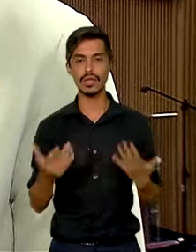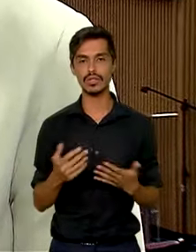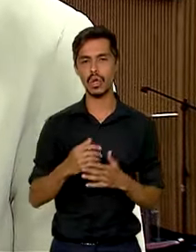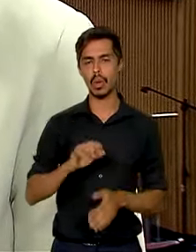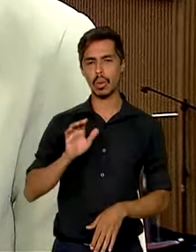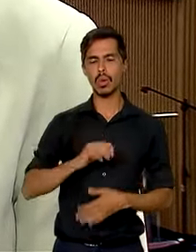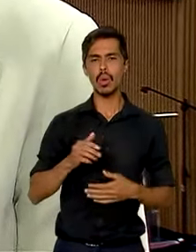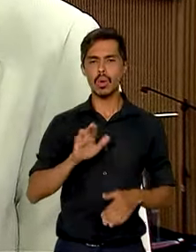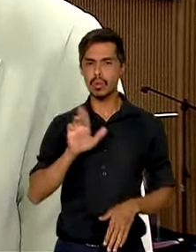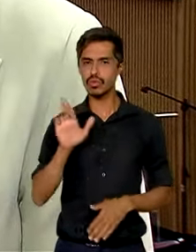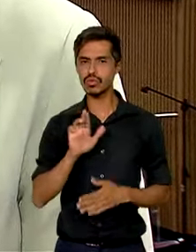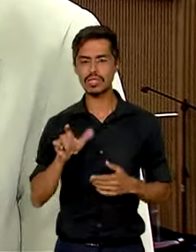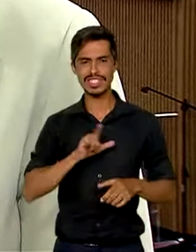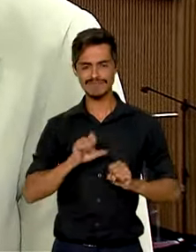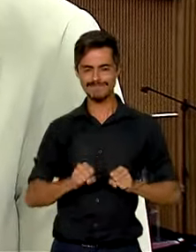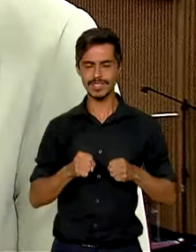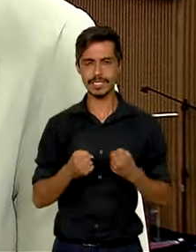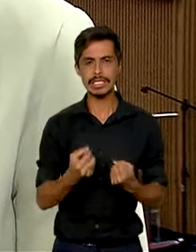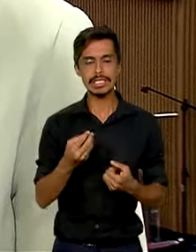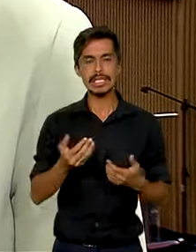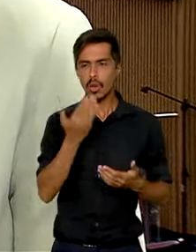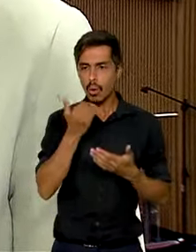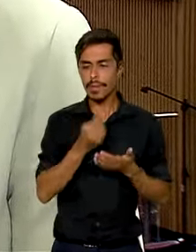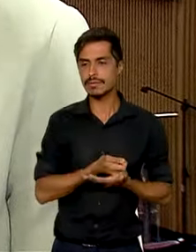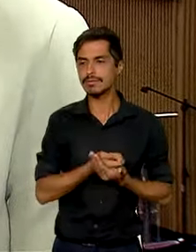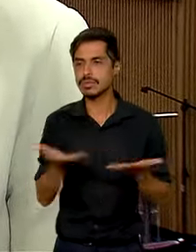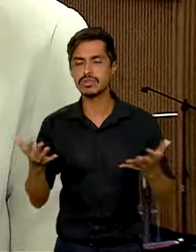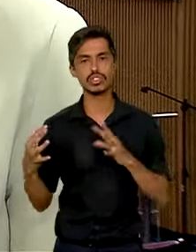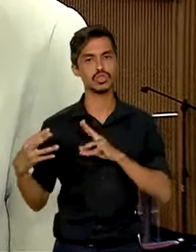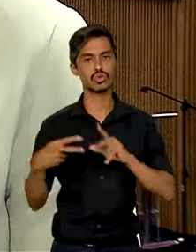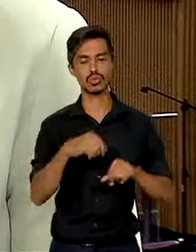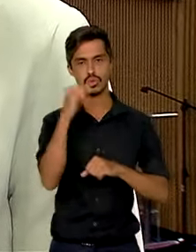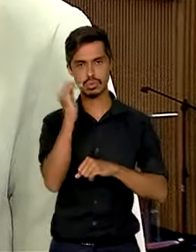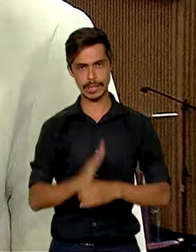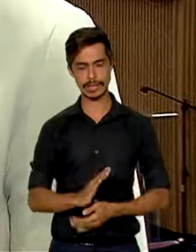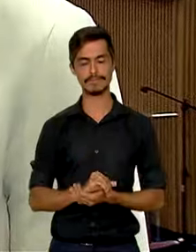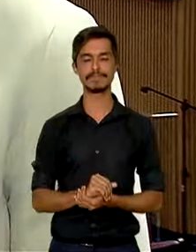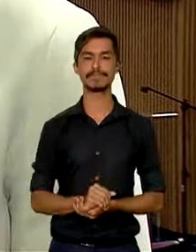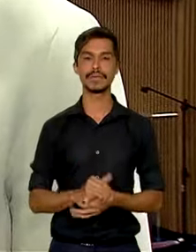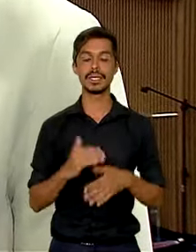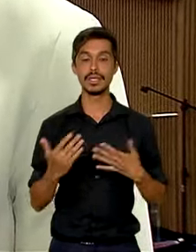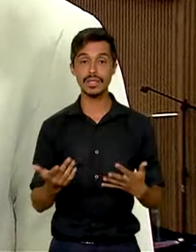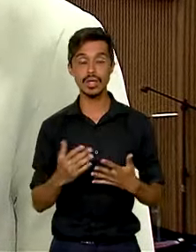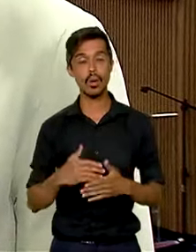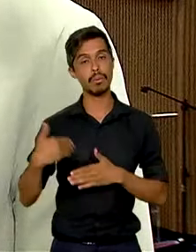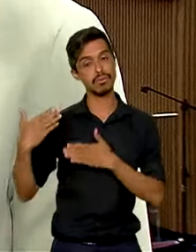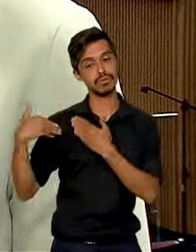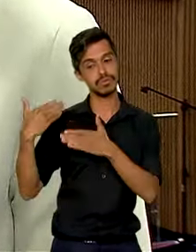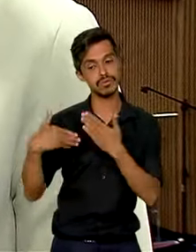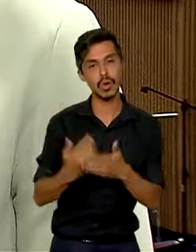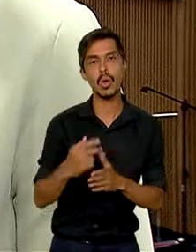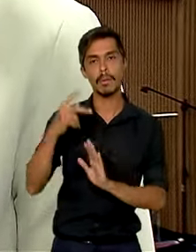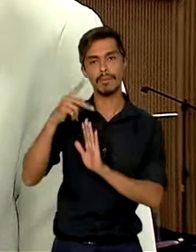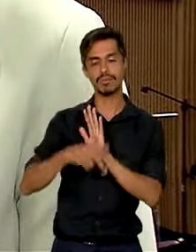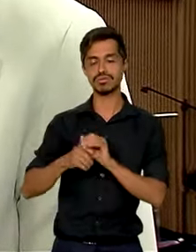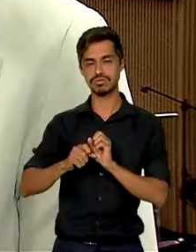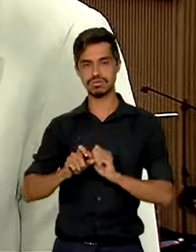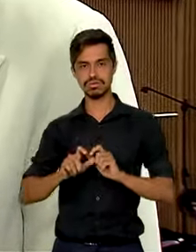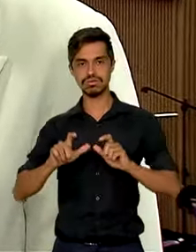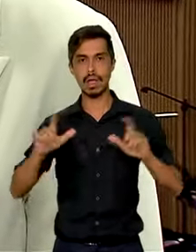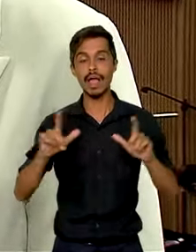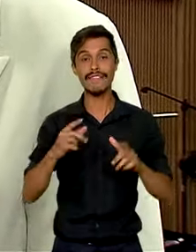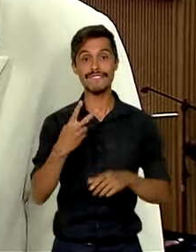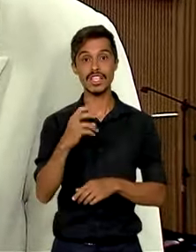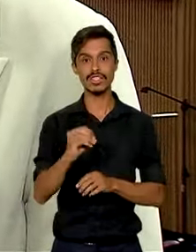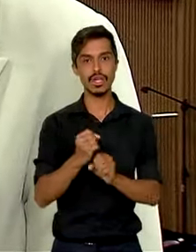mandato para assegurar comida na mesa de todos os brasileiros ao longo do tempo o programa cresceu e 20 anos